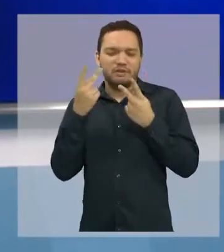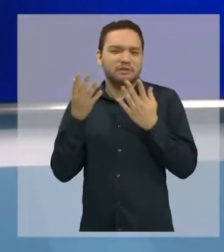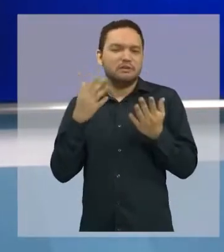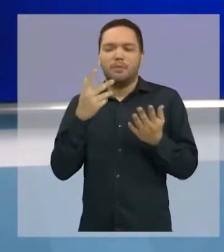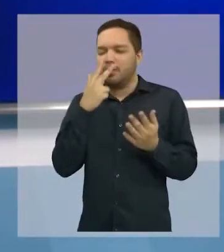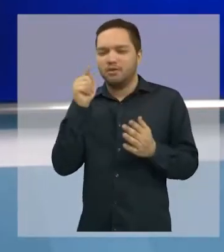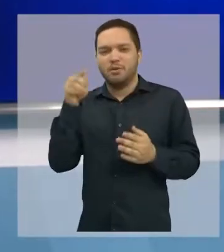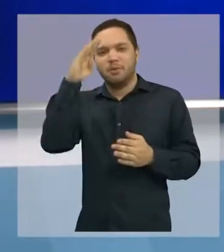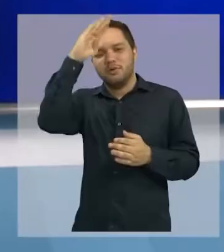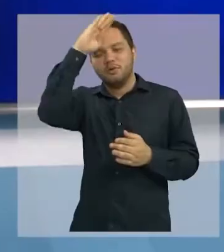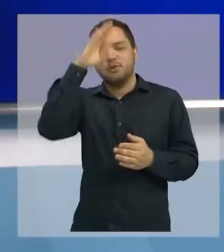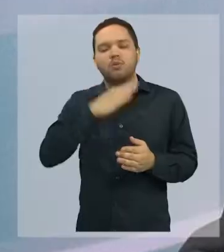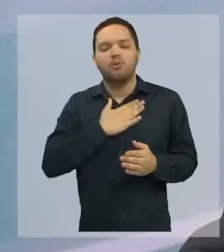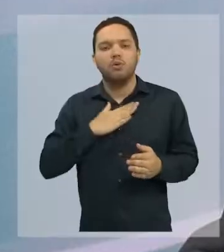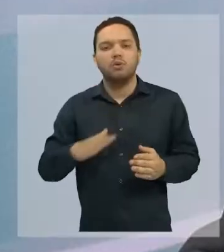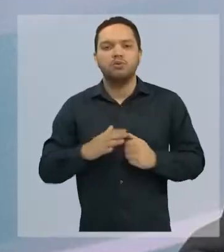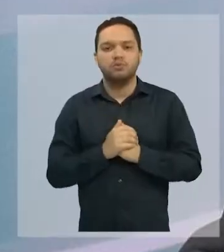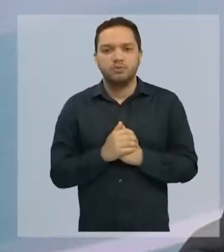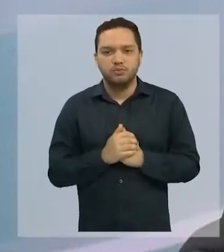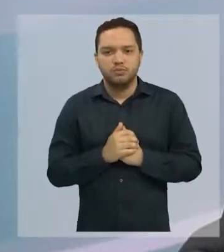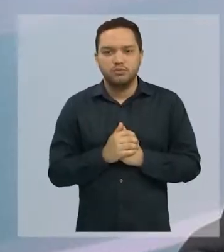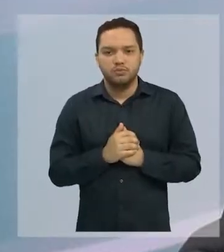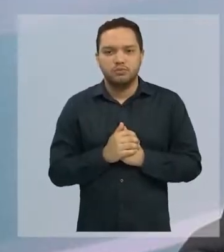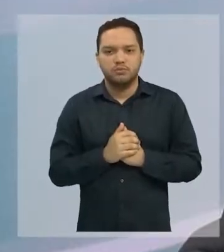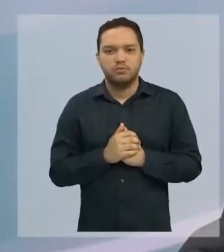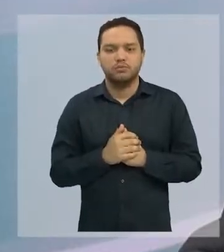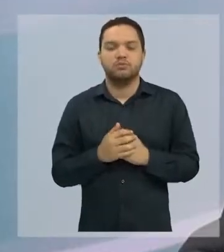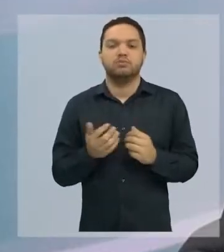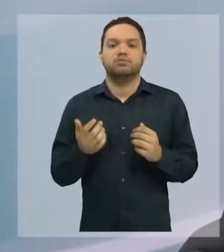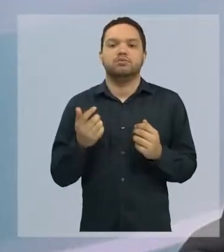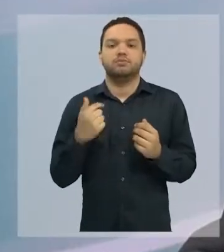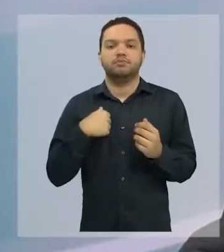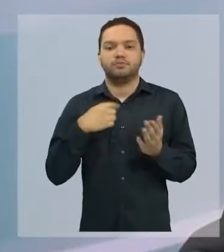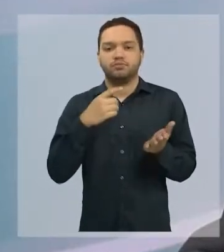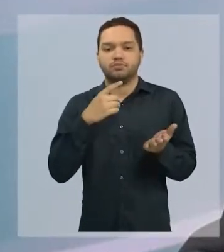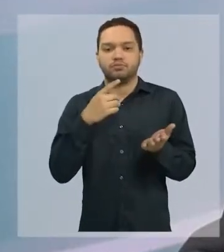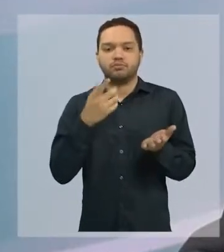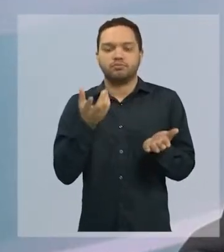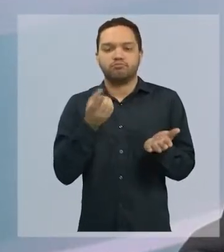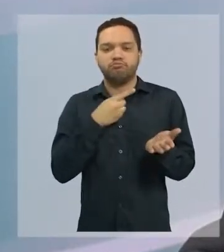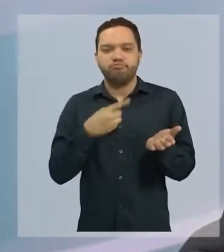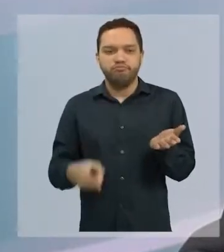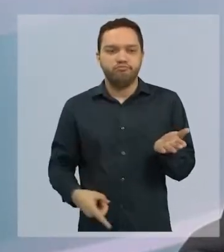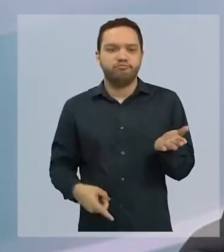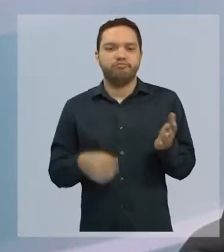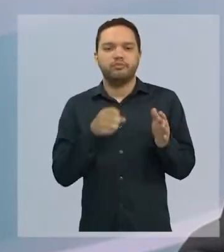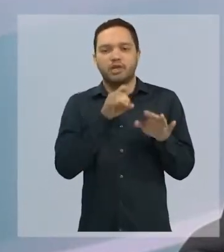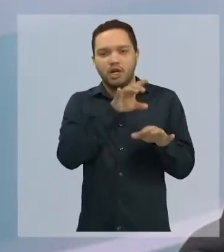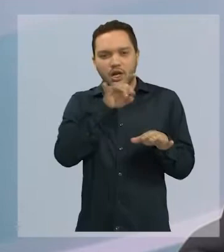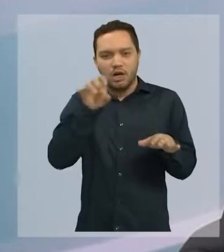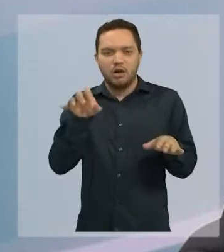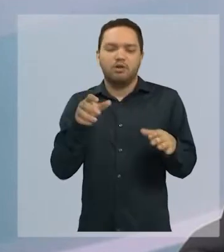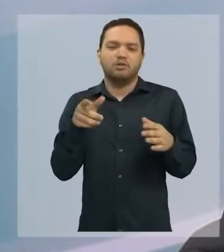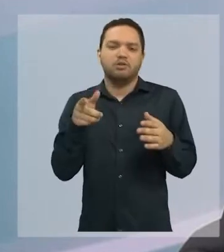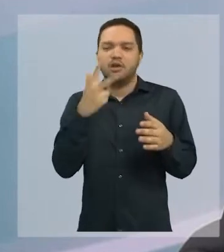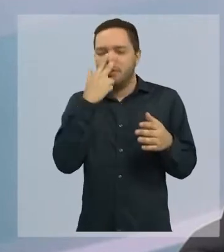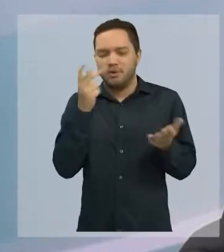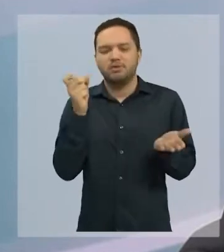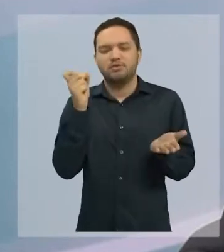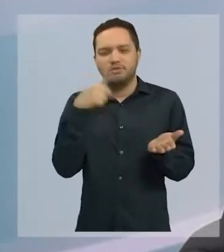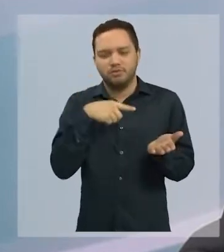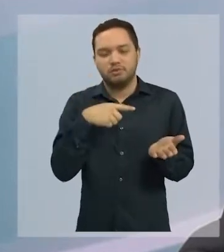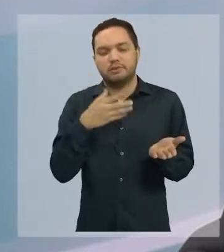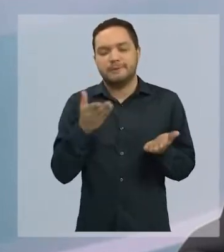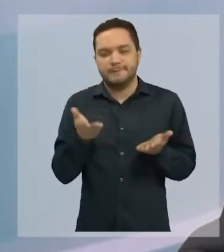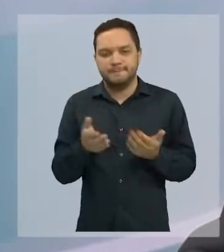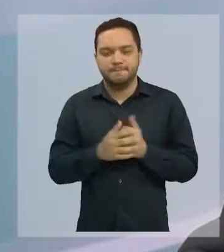né? Que é a foto para as redes sociais do deputado em suas bases, que a gente sabe o peso que isso